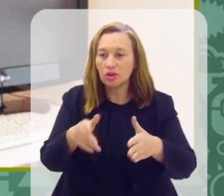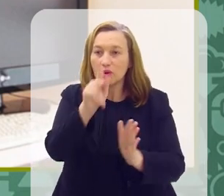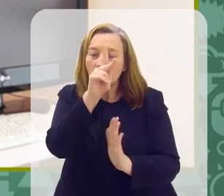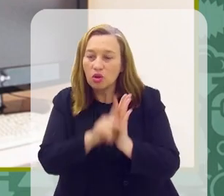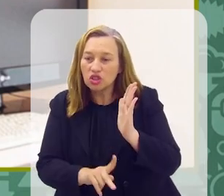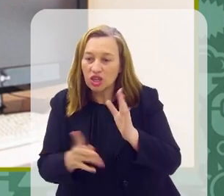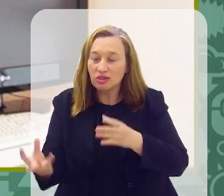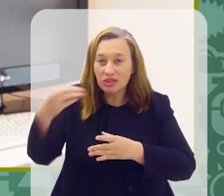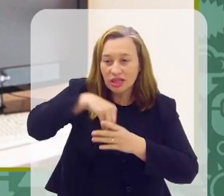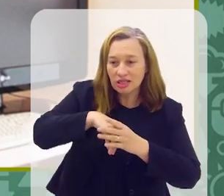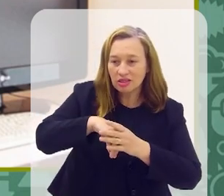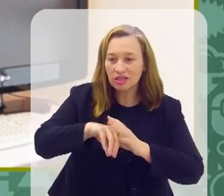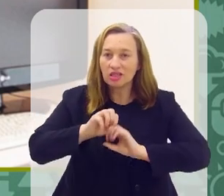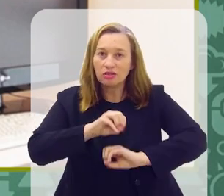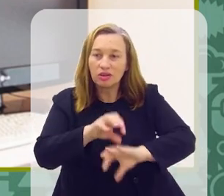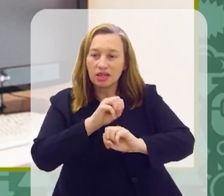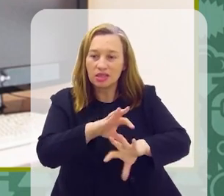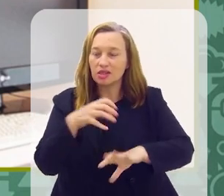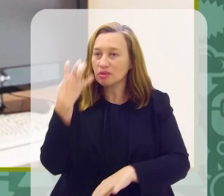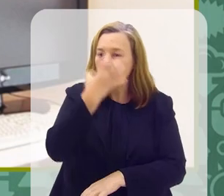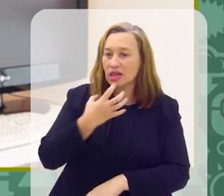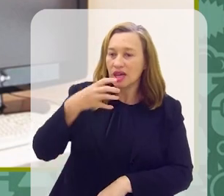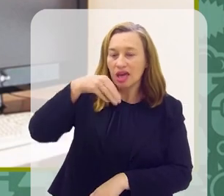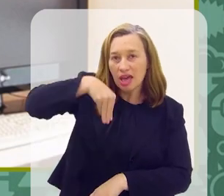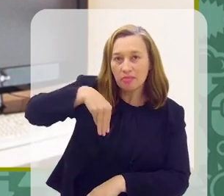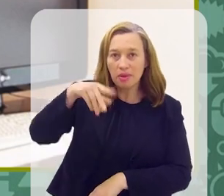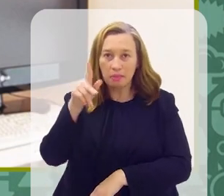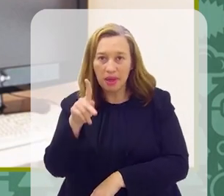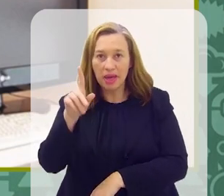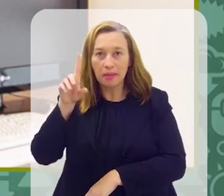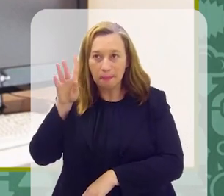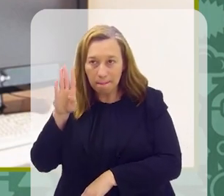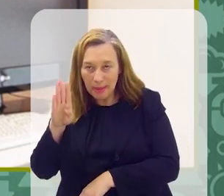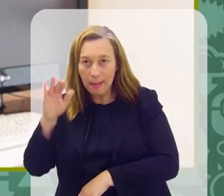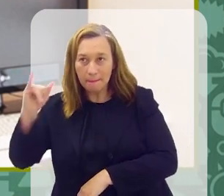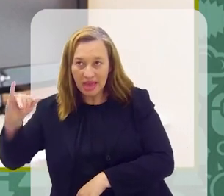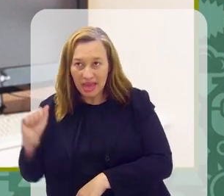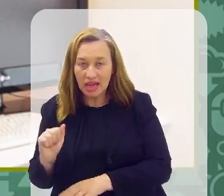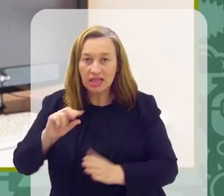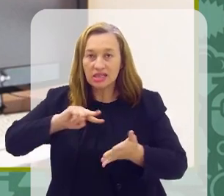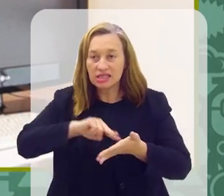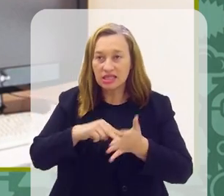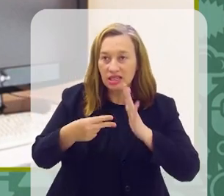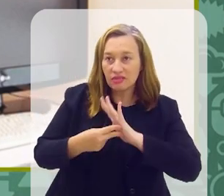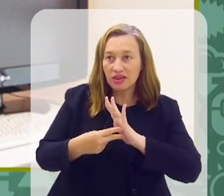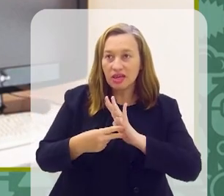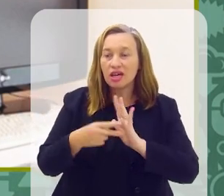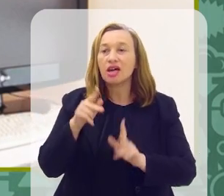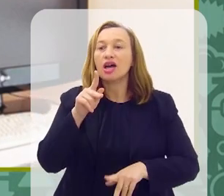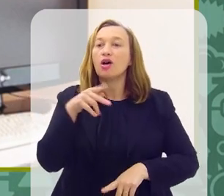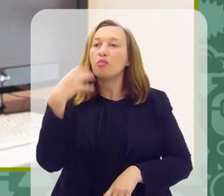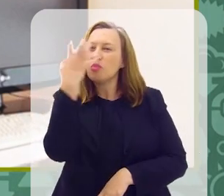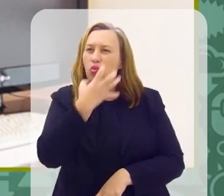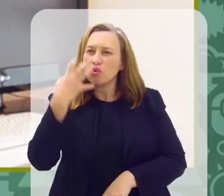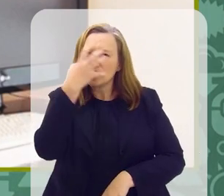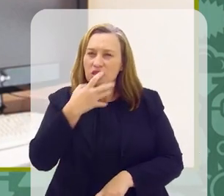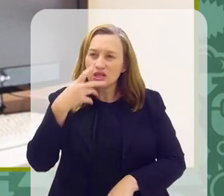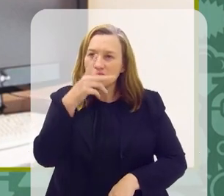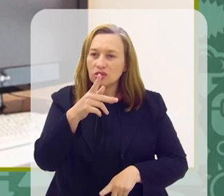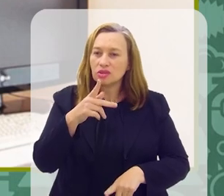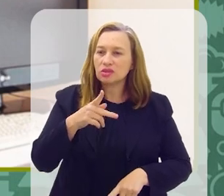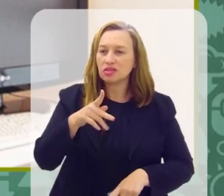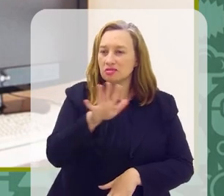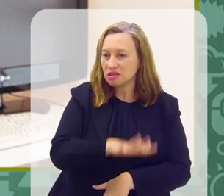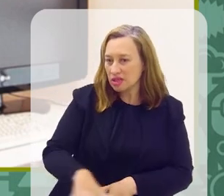da educação e da música, a MPBBia, cuja sigla significa Música Popular Brasileira